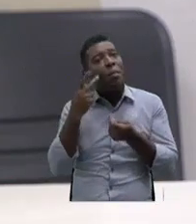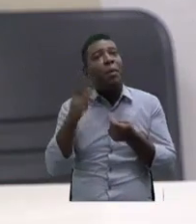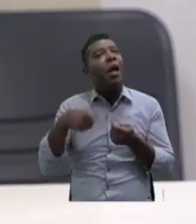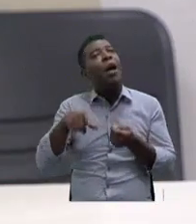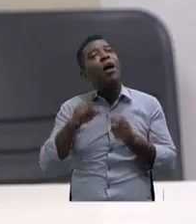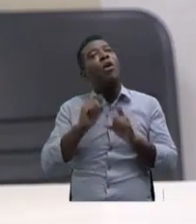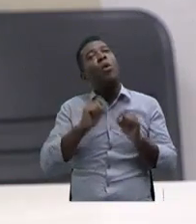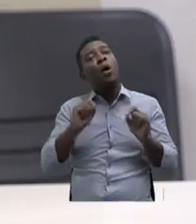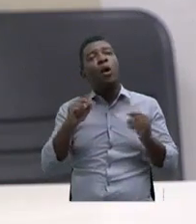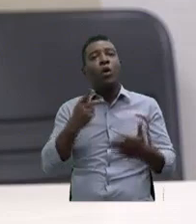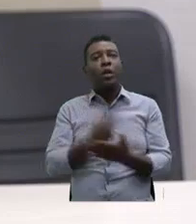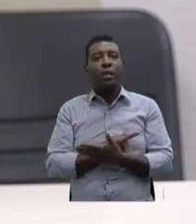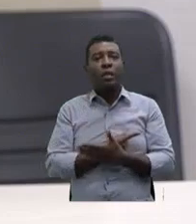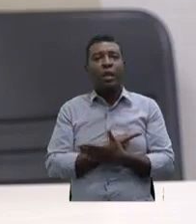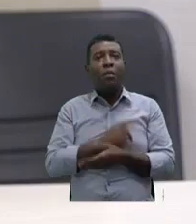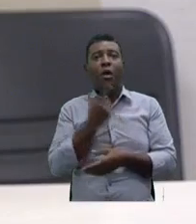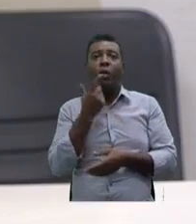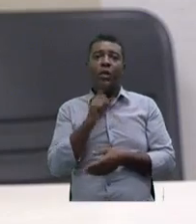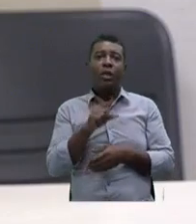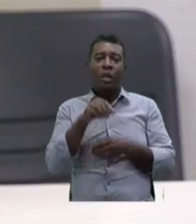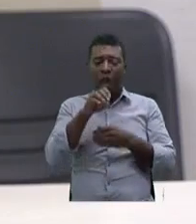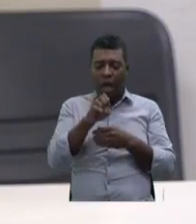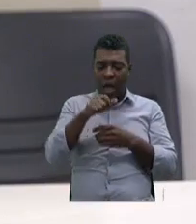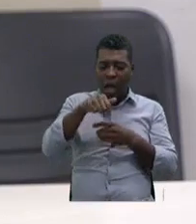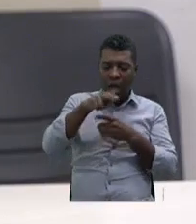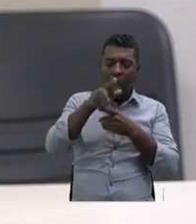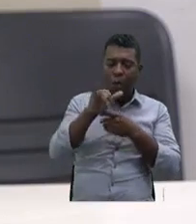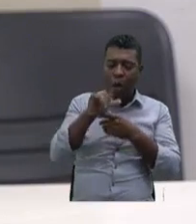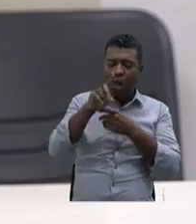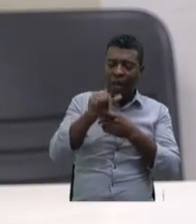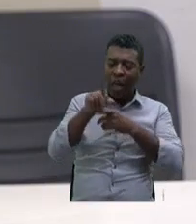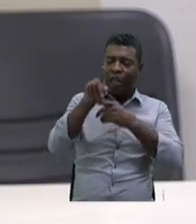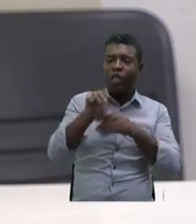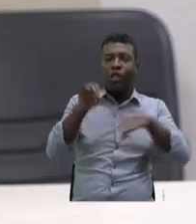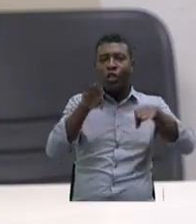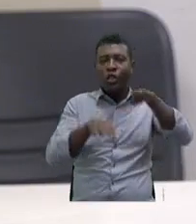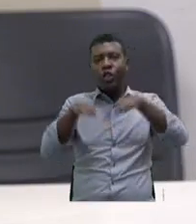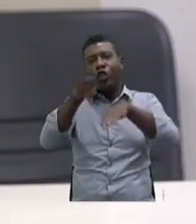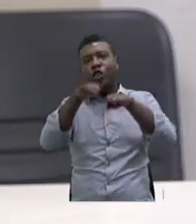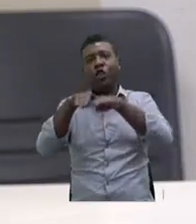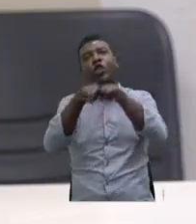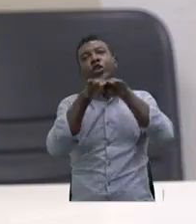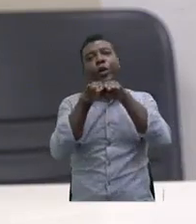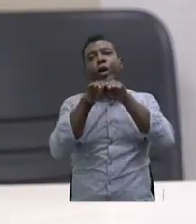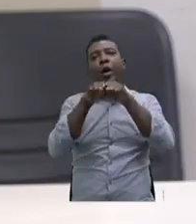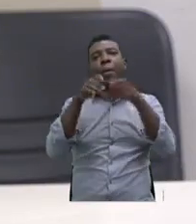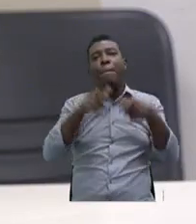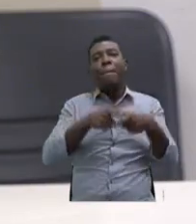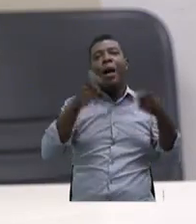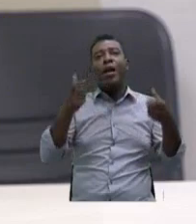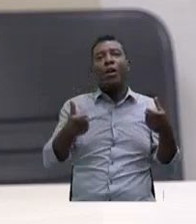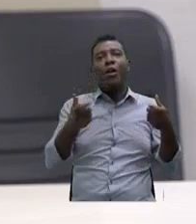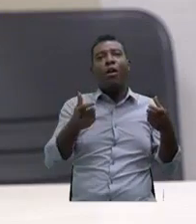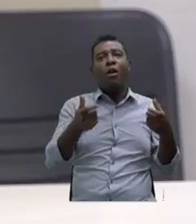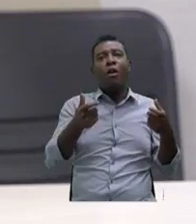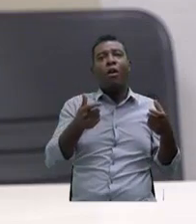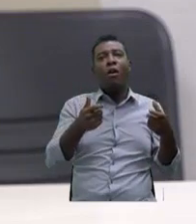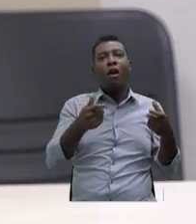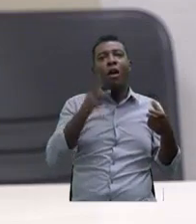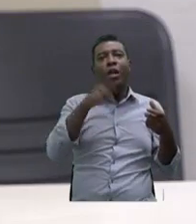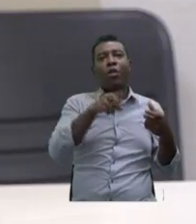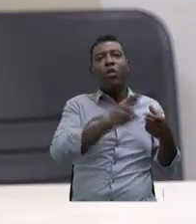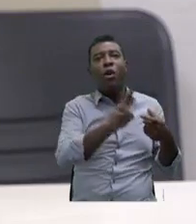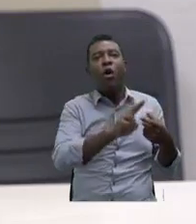uma equidade maior e uma humanização maior do povo, das minas, desse nome